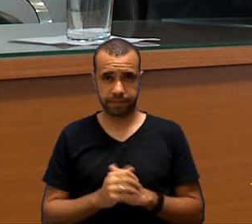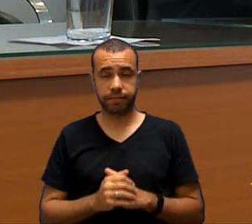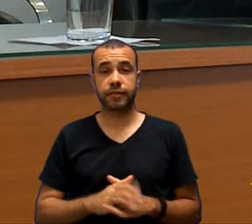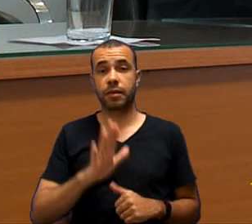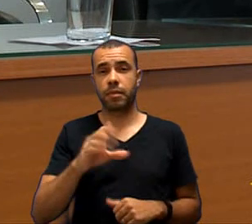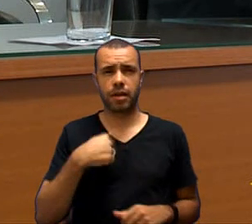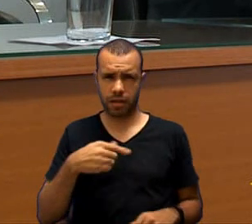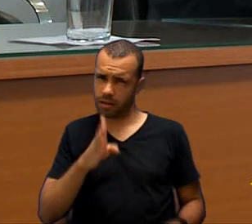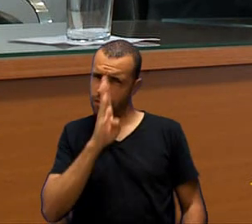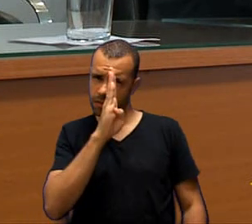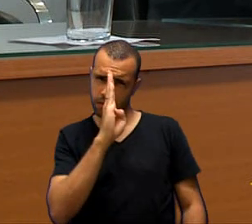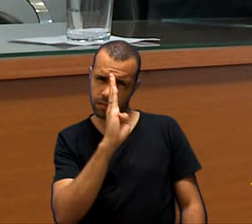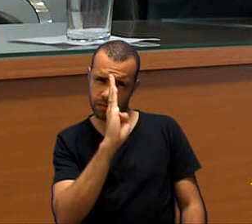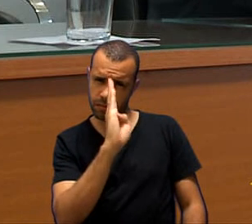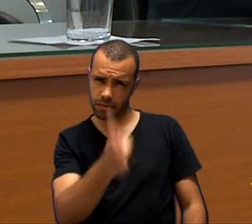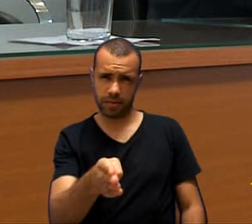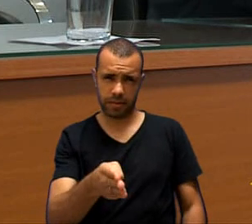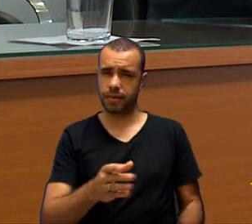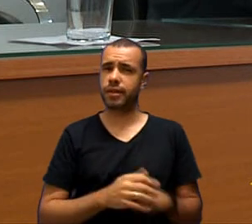sermos mais objetivos e